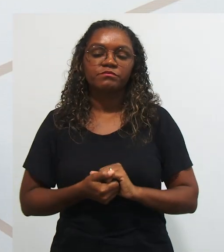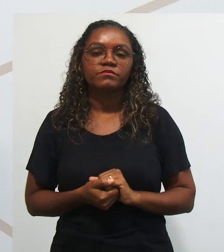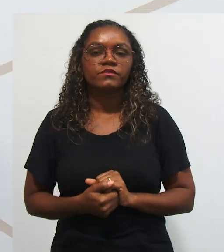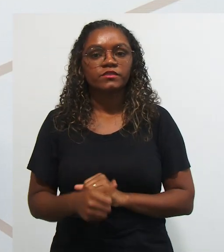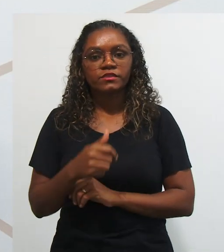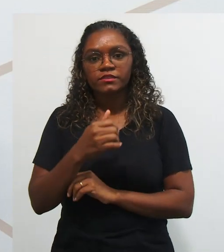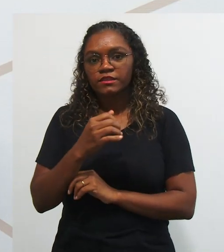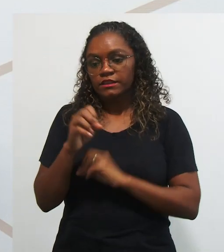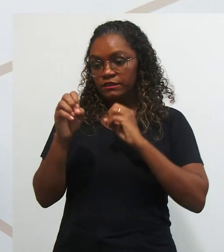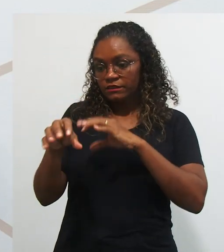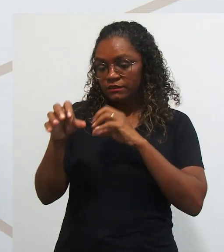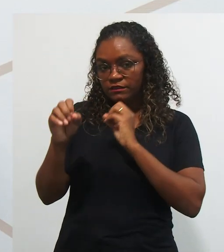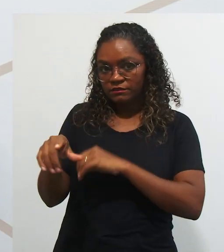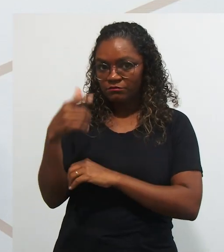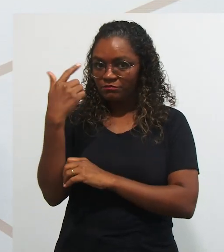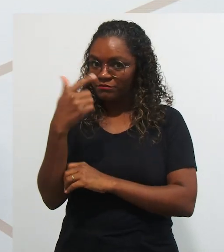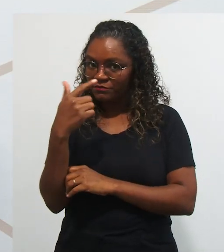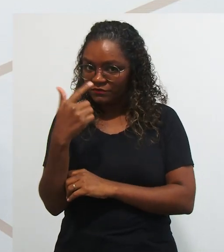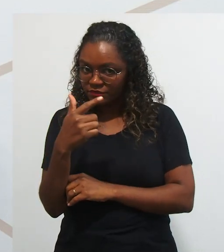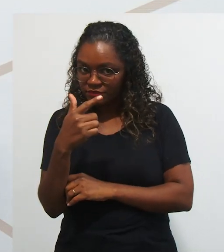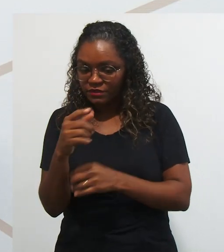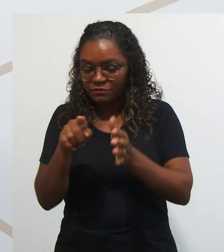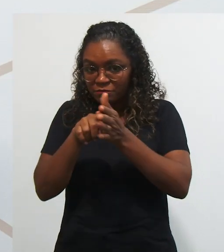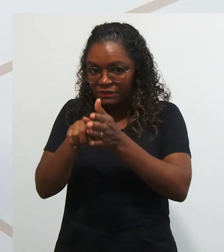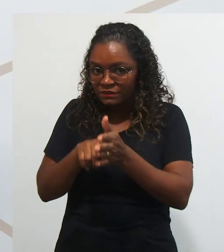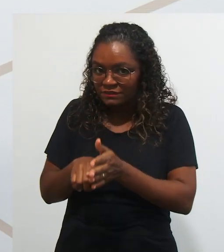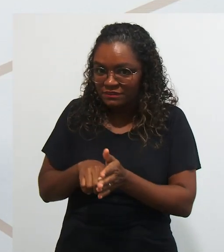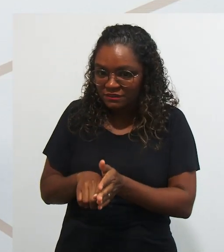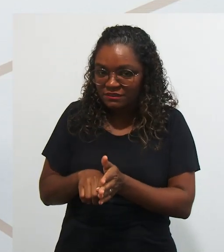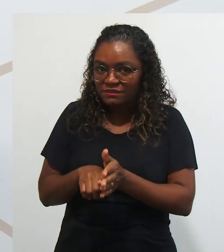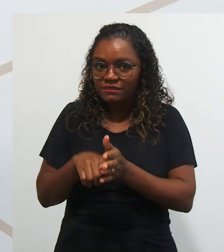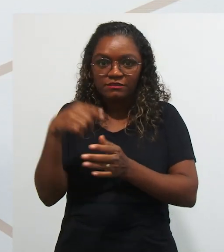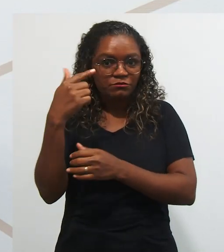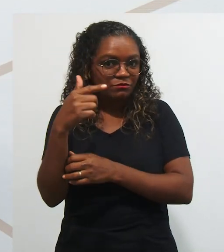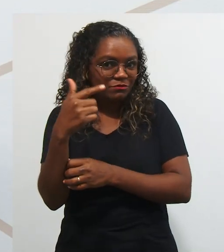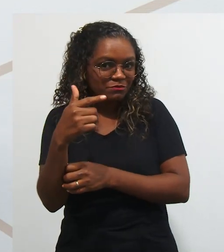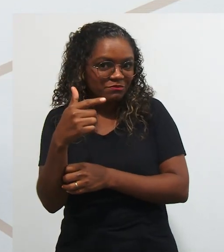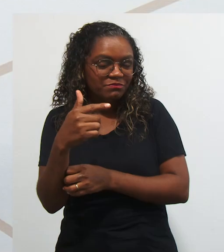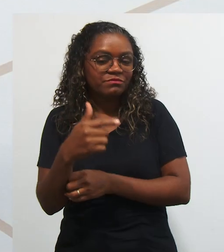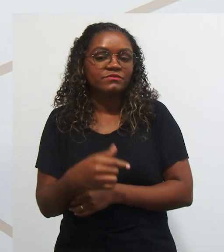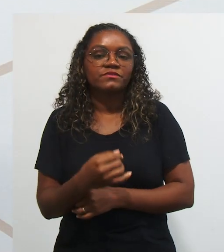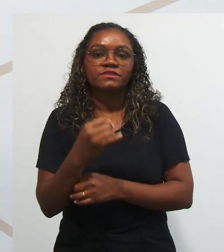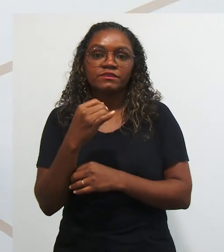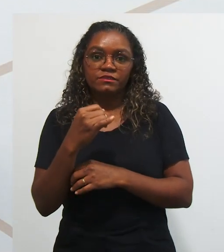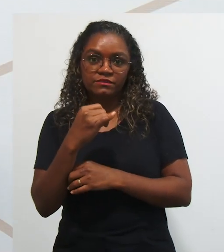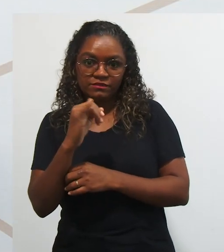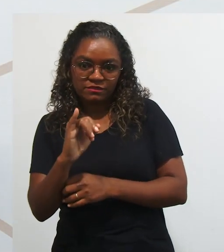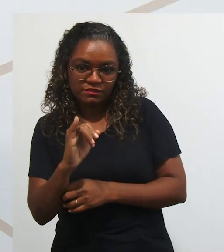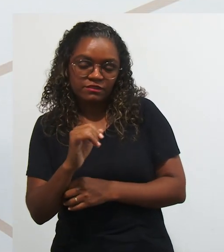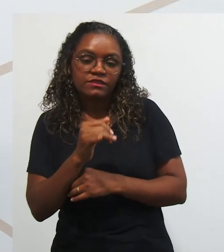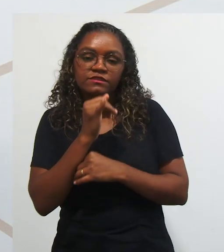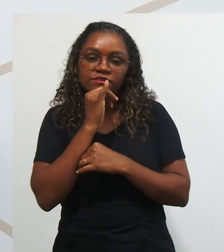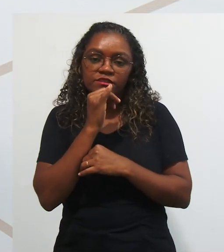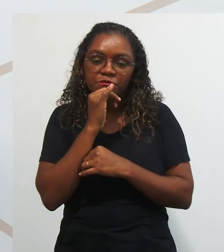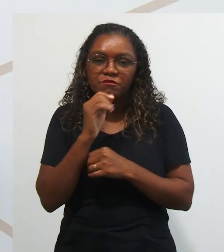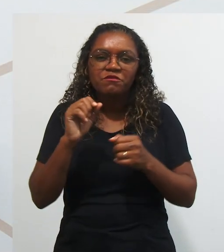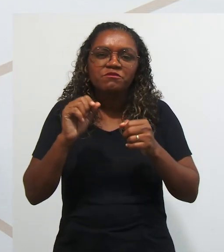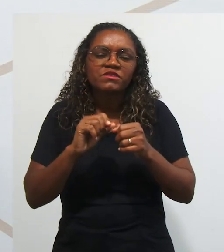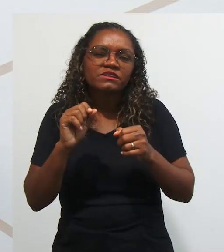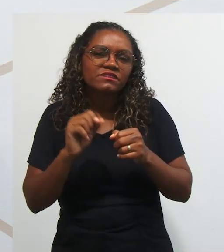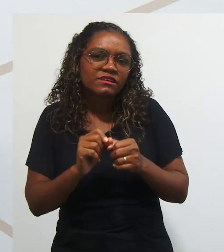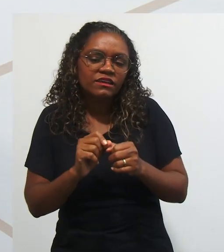não há ensino sem pesquisa e pesquisa sem ensino. Esses quefazeres